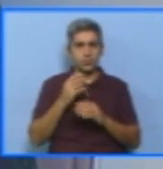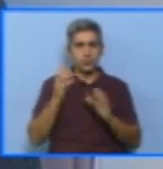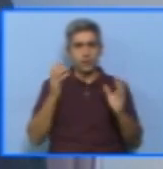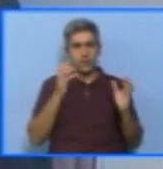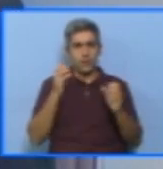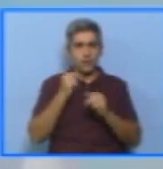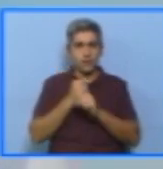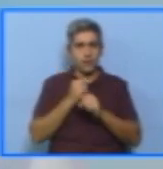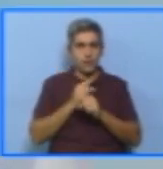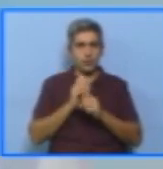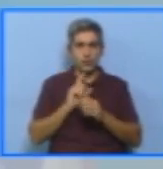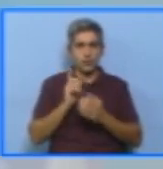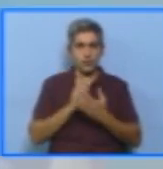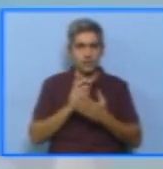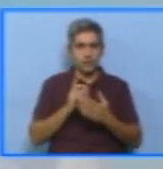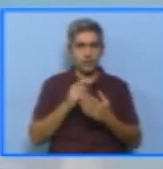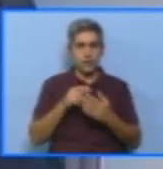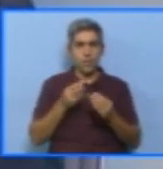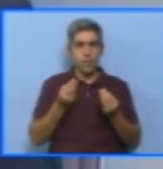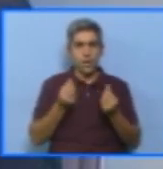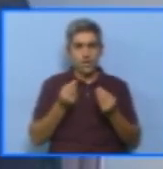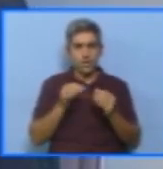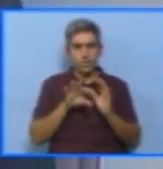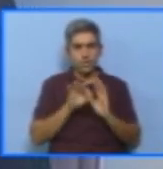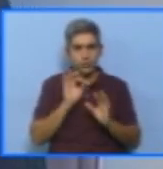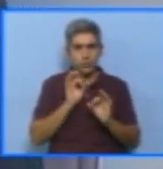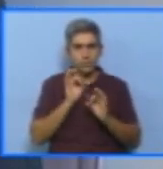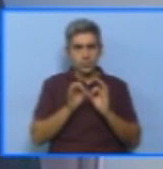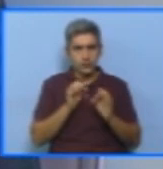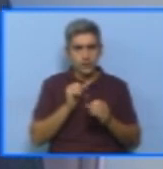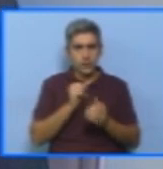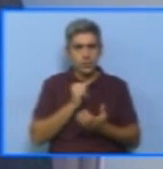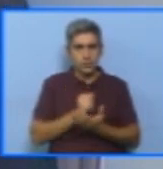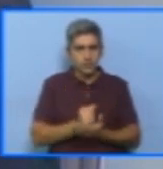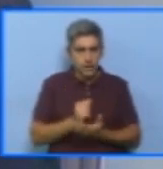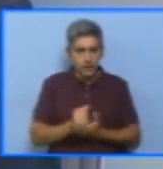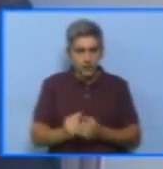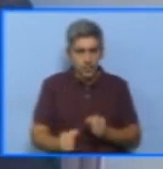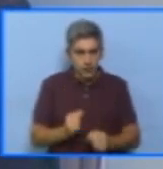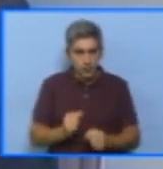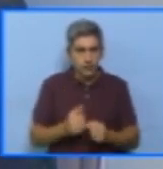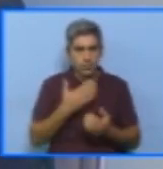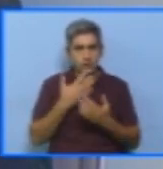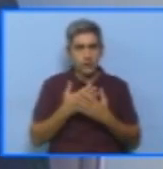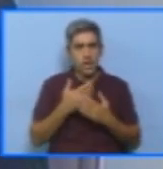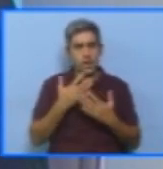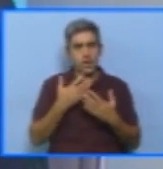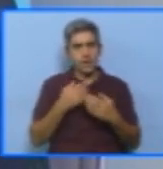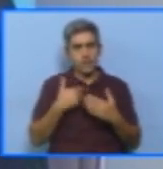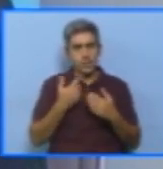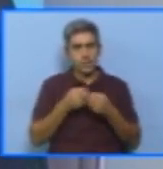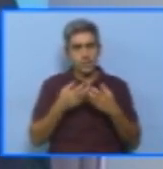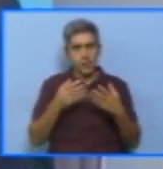às costas, mas há a qualidade da escolha do tratamento, do esmagamento, para que nós possamos ter um